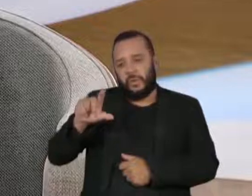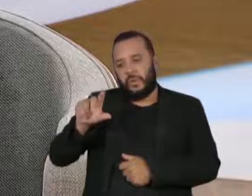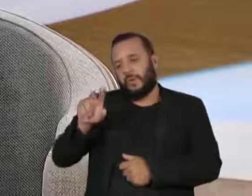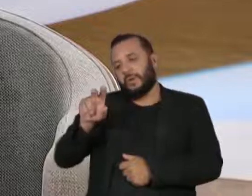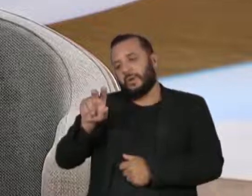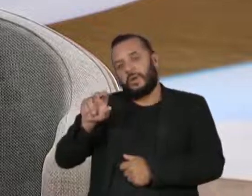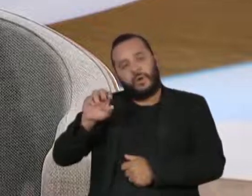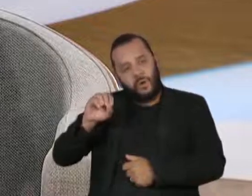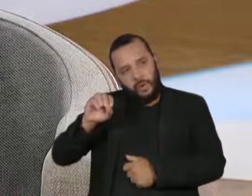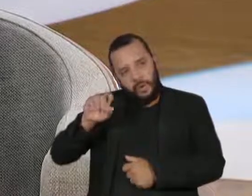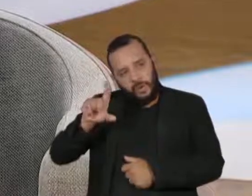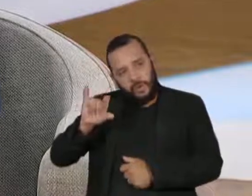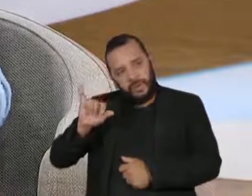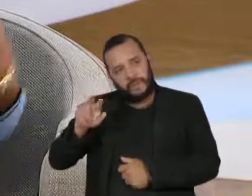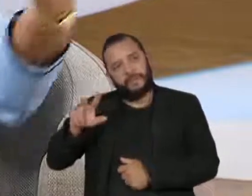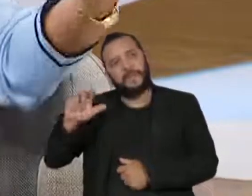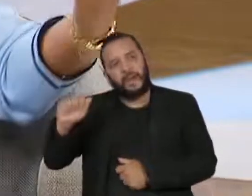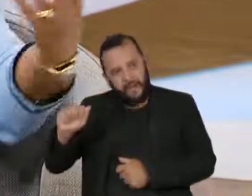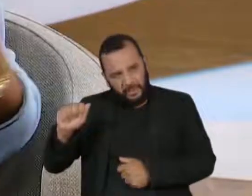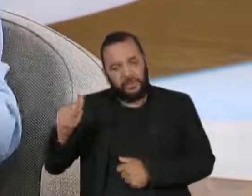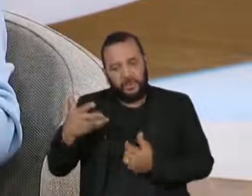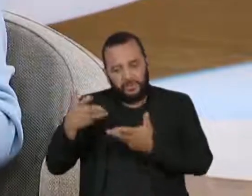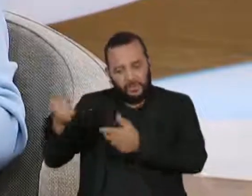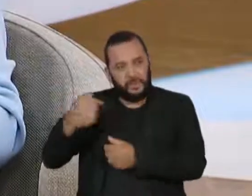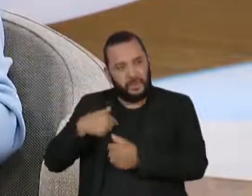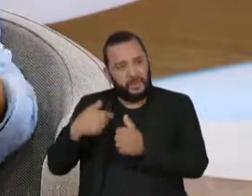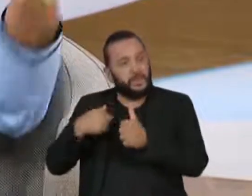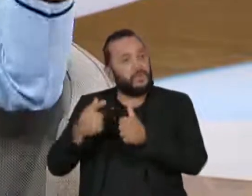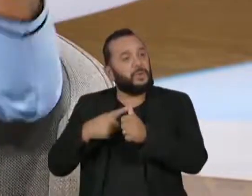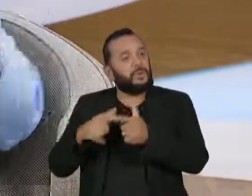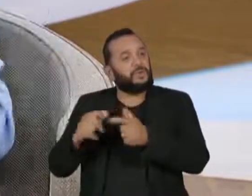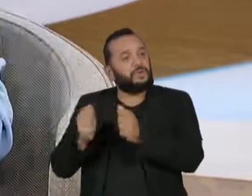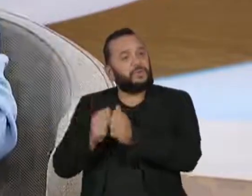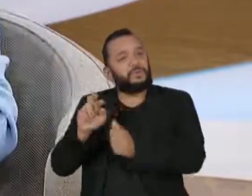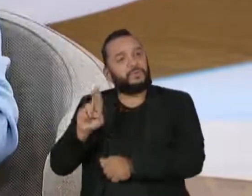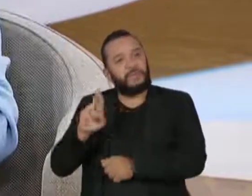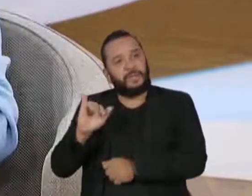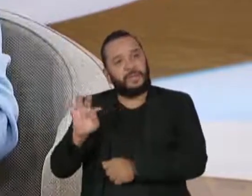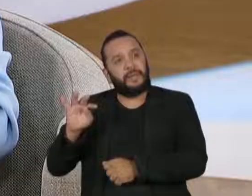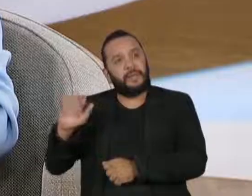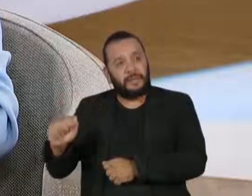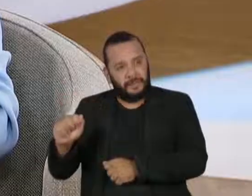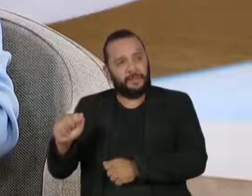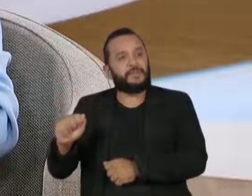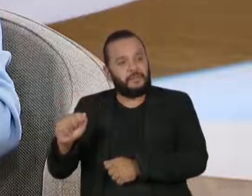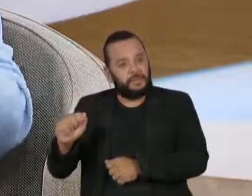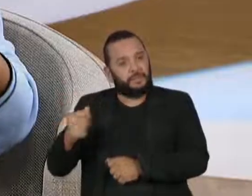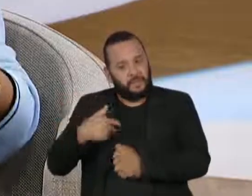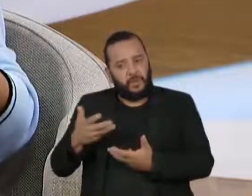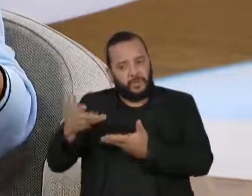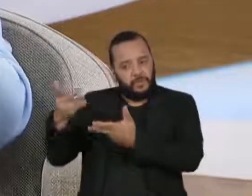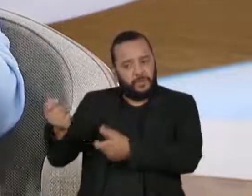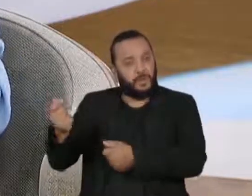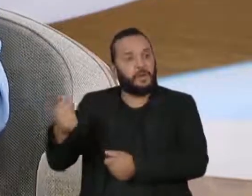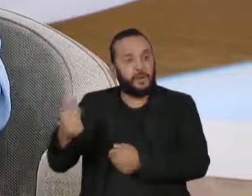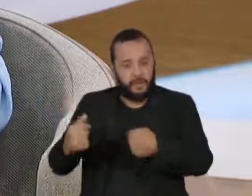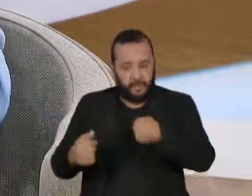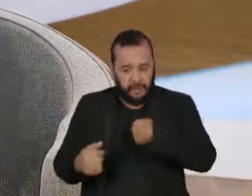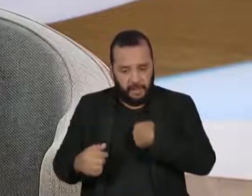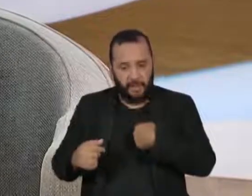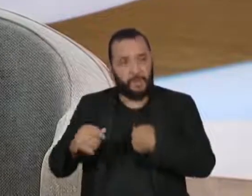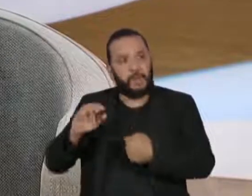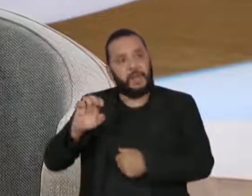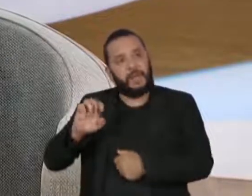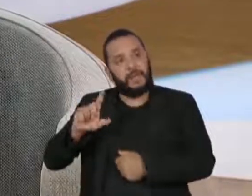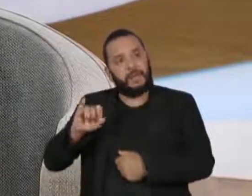querida. Era uma palestra onde a Rita Batista, outra amiga querida, fazia mediação, como Vera. E estava eu, a Elisa